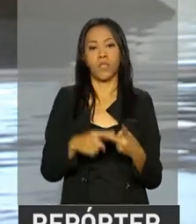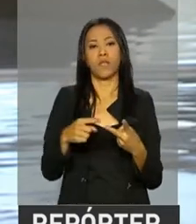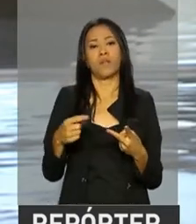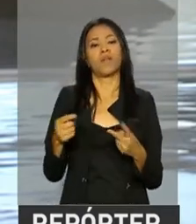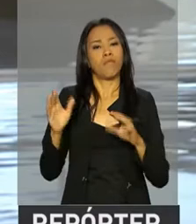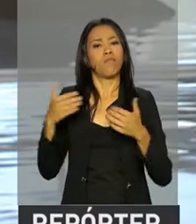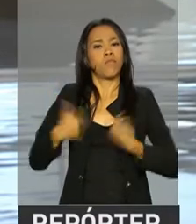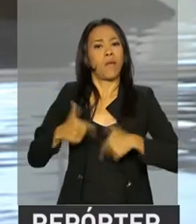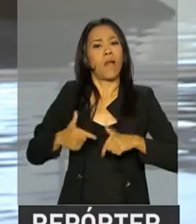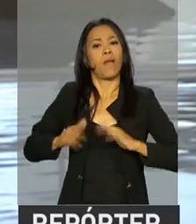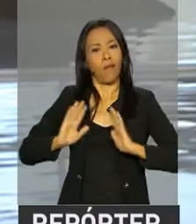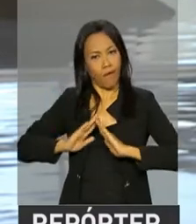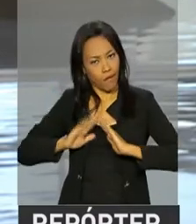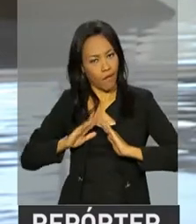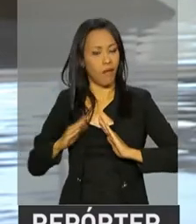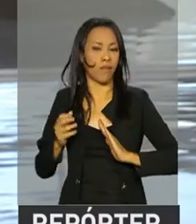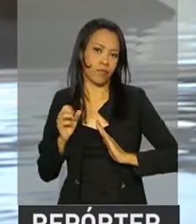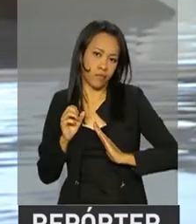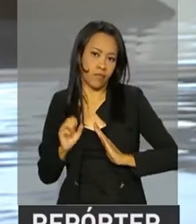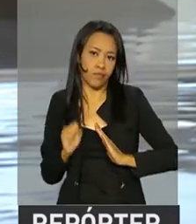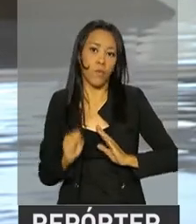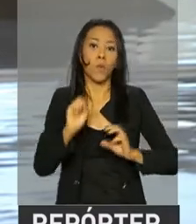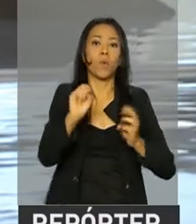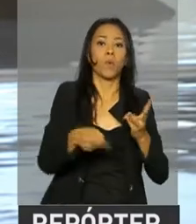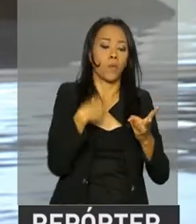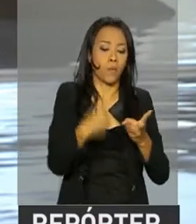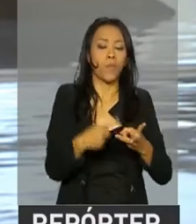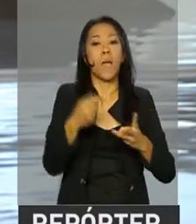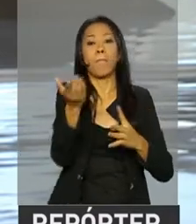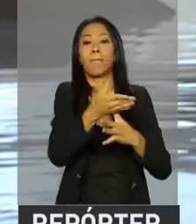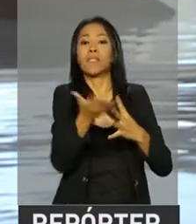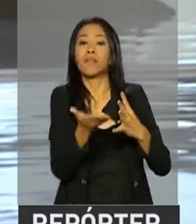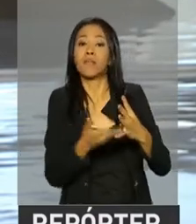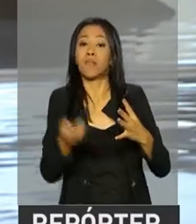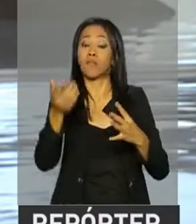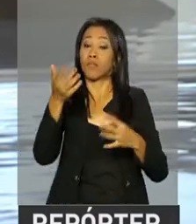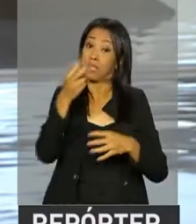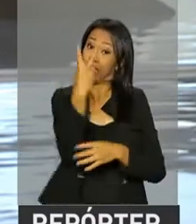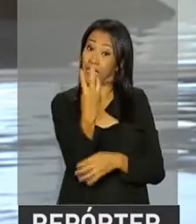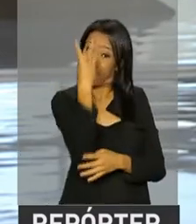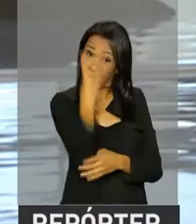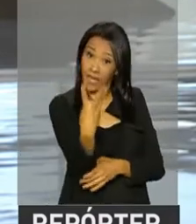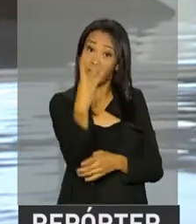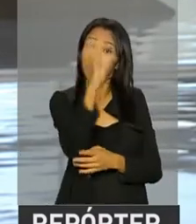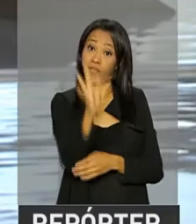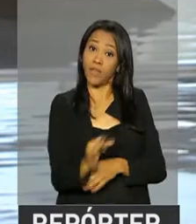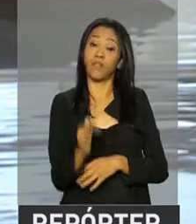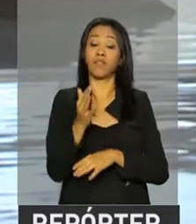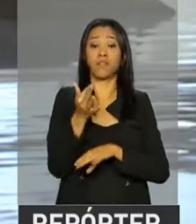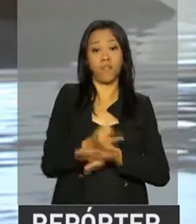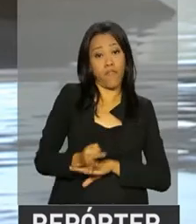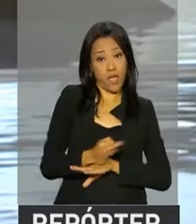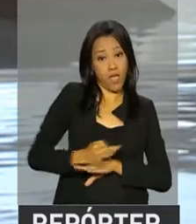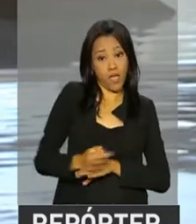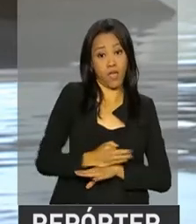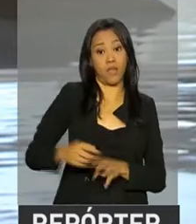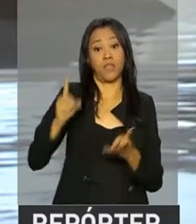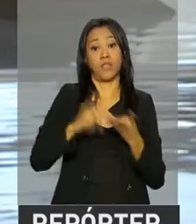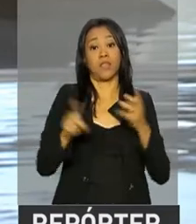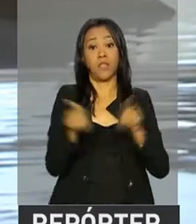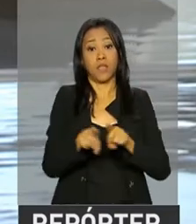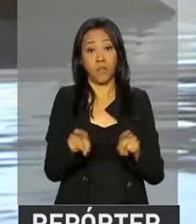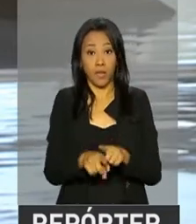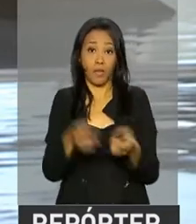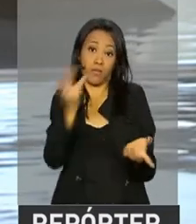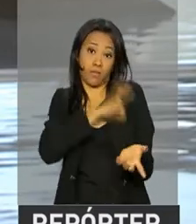também a questões como por exemplo o parcelamento das férias em até três vezes o plano de cargos cargos e salários e também a